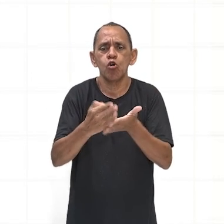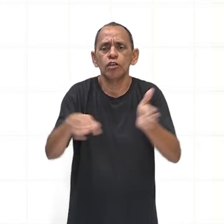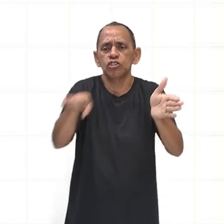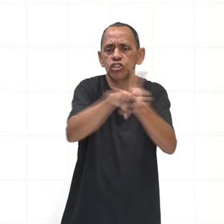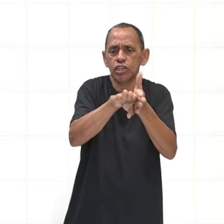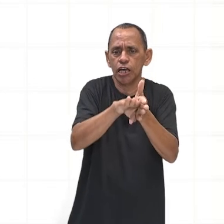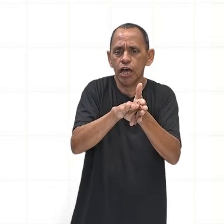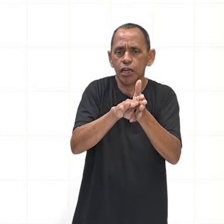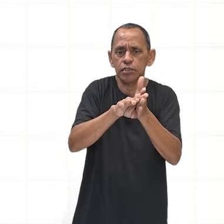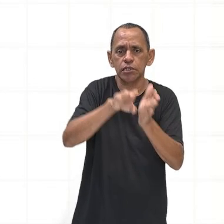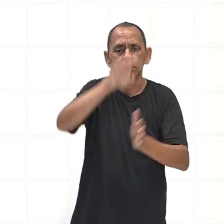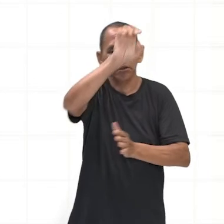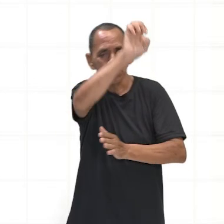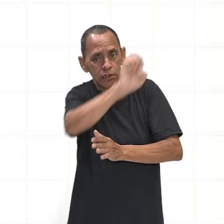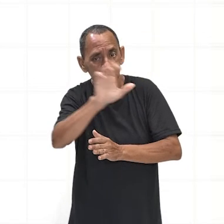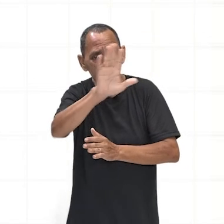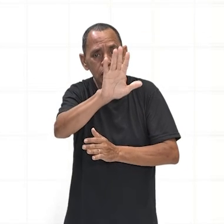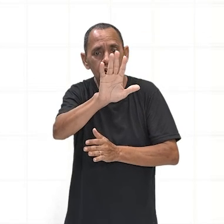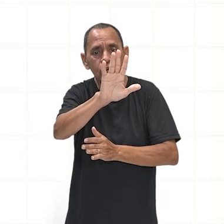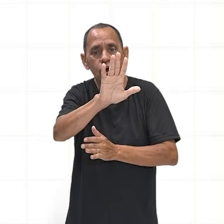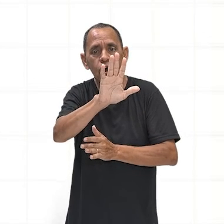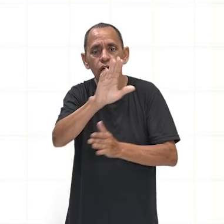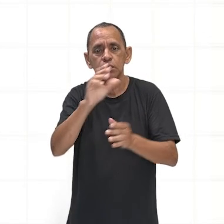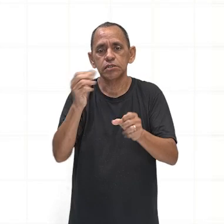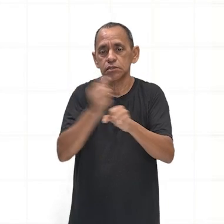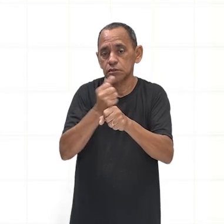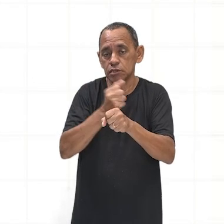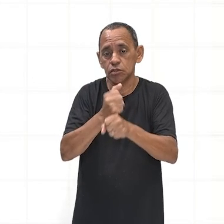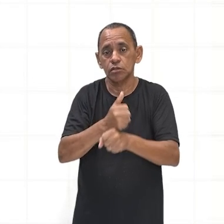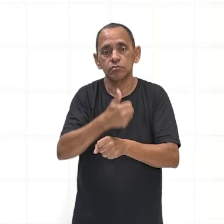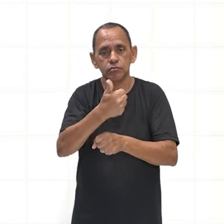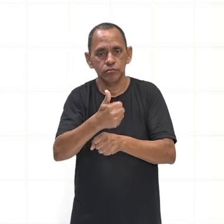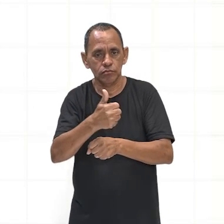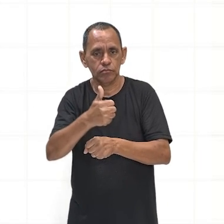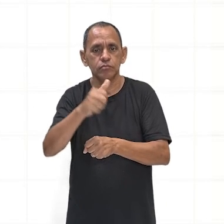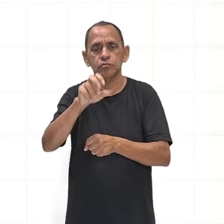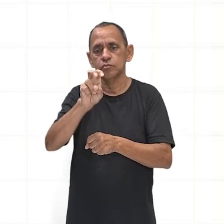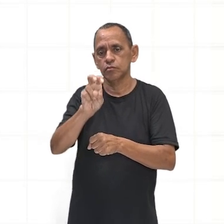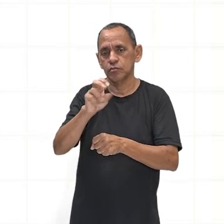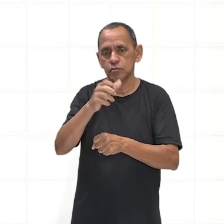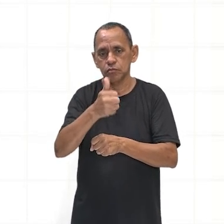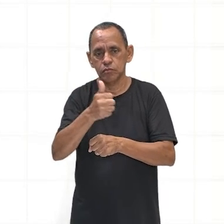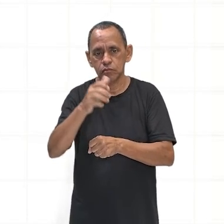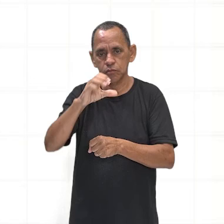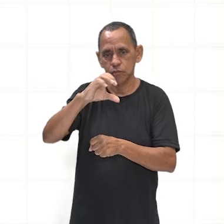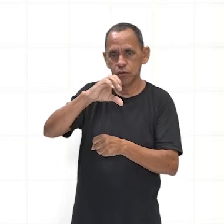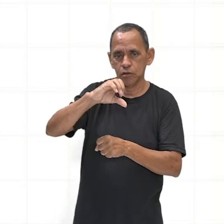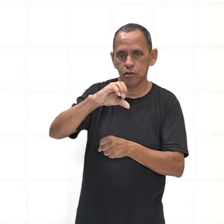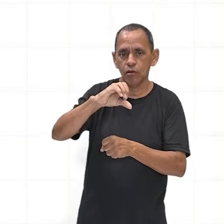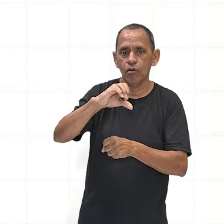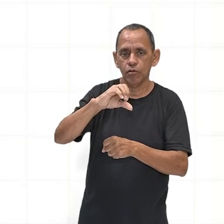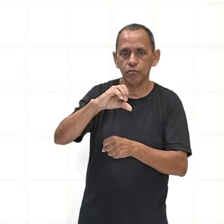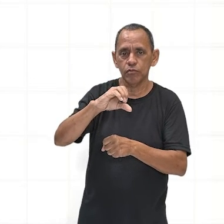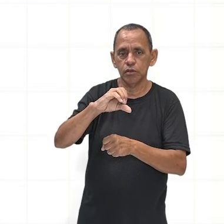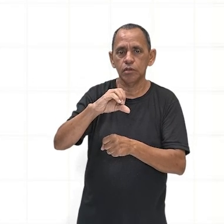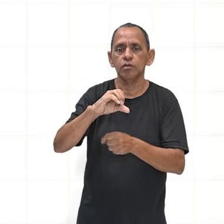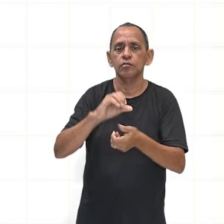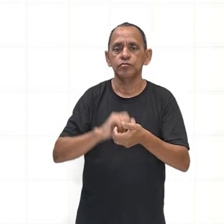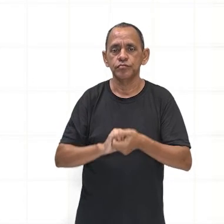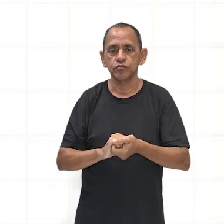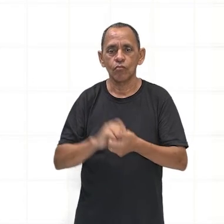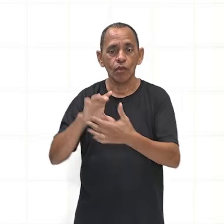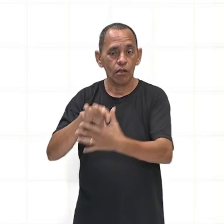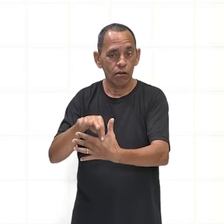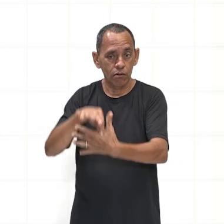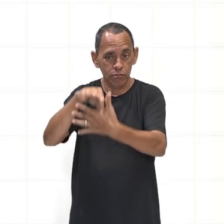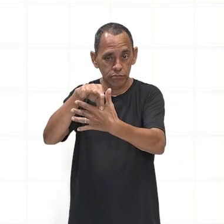de 1519. Os espanhóis, eles eram liderados por Hernán Cortés e encontraram o Império Azteca,